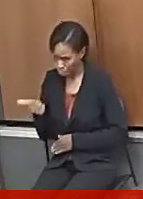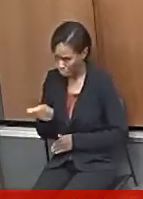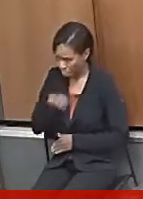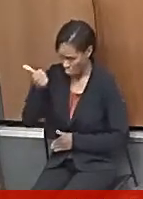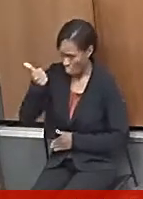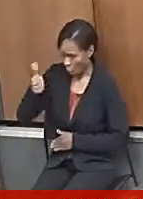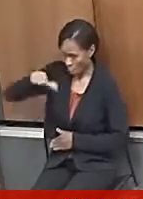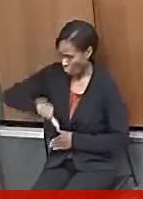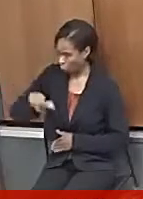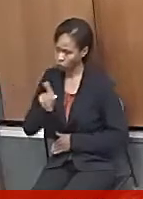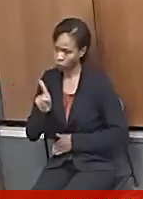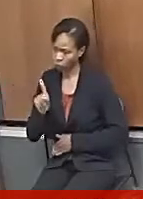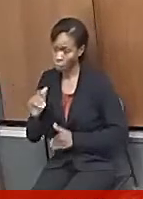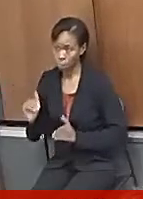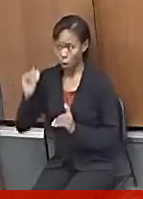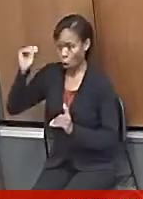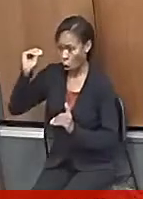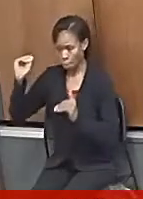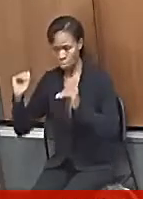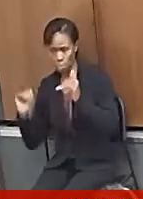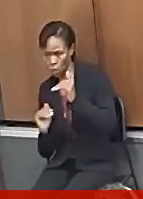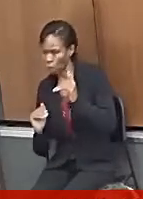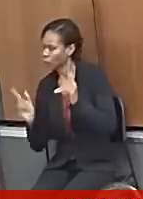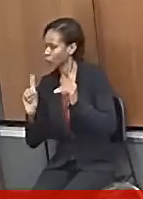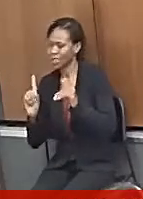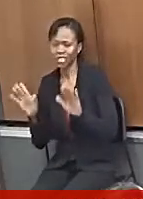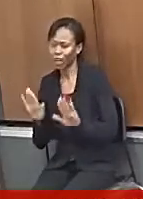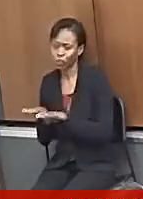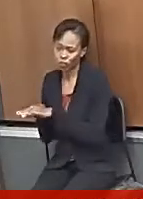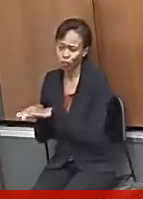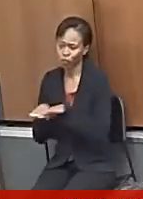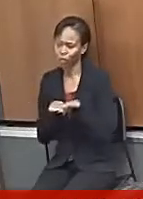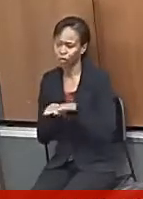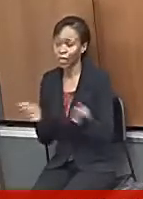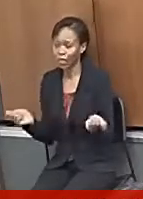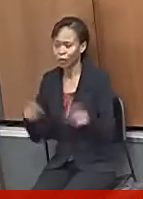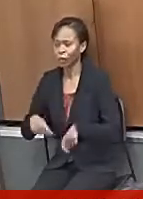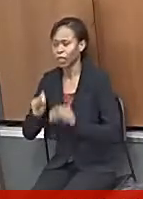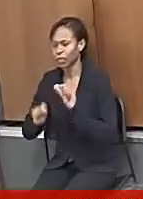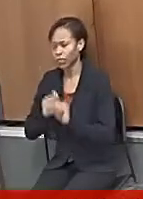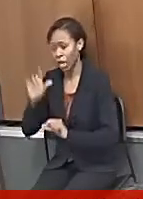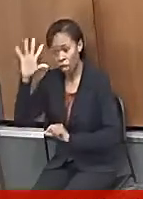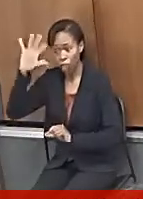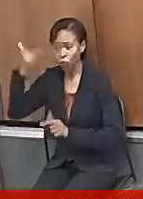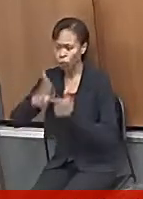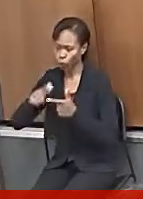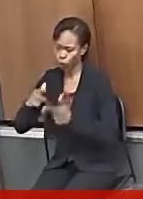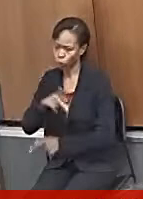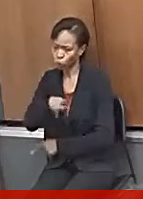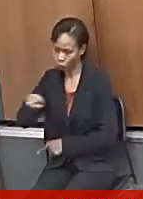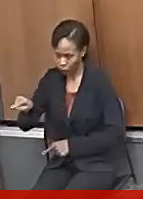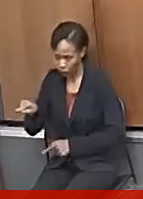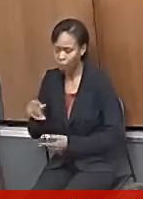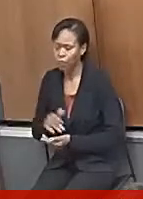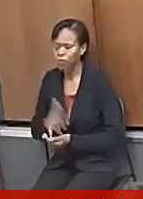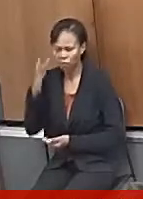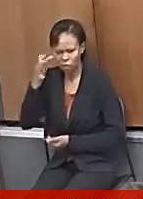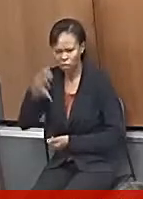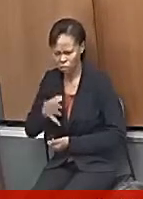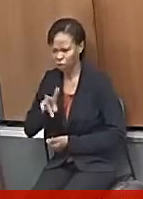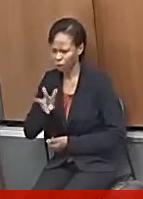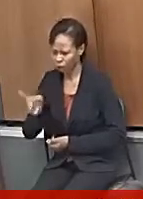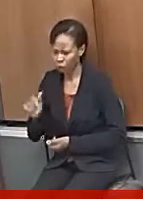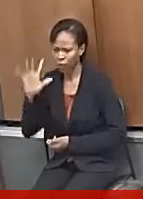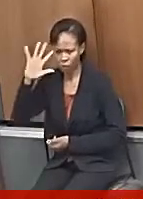não somos maiores mas não somos menores temos que ser capazes de resolver o problema de vocês eu tenho certeza vão resolver